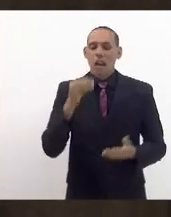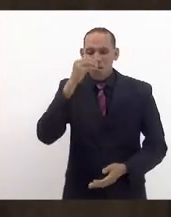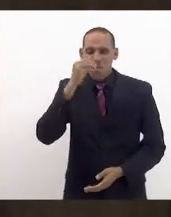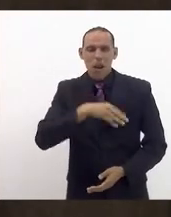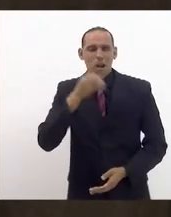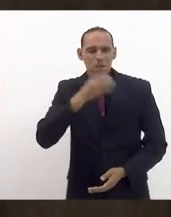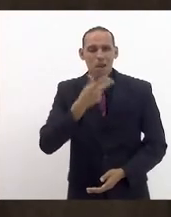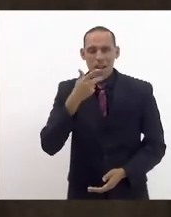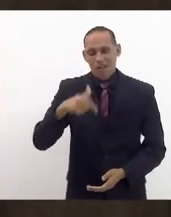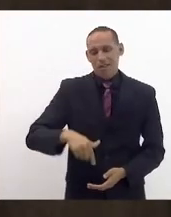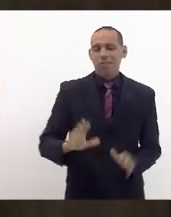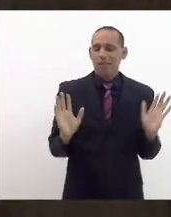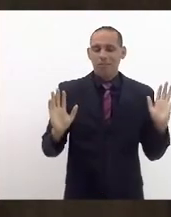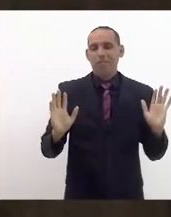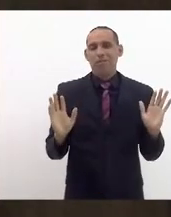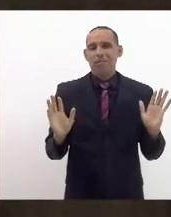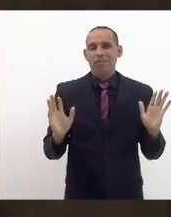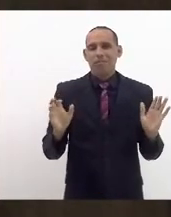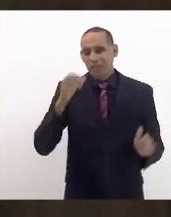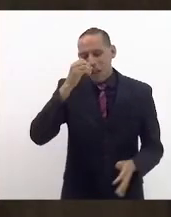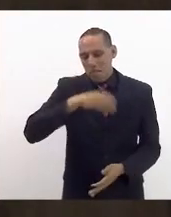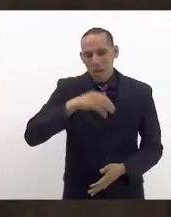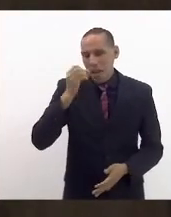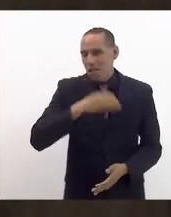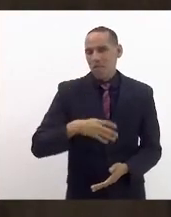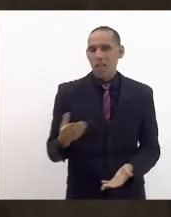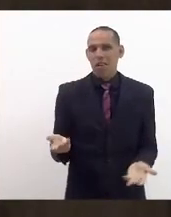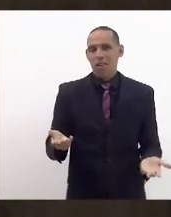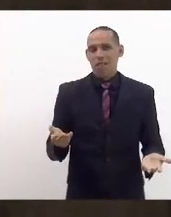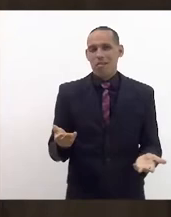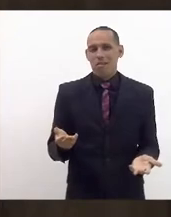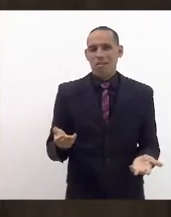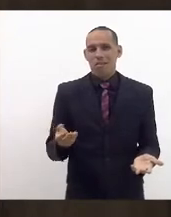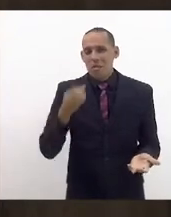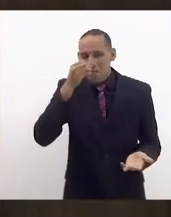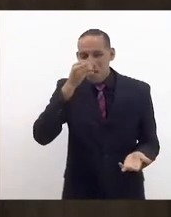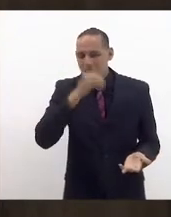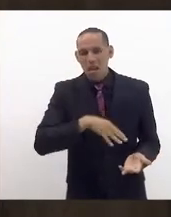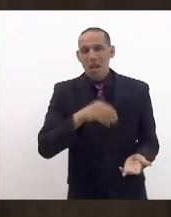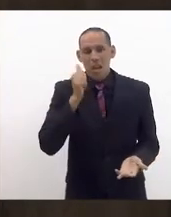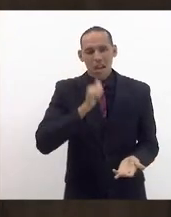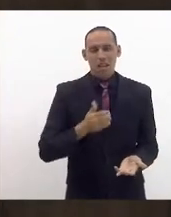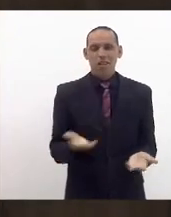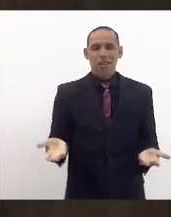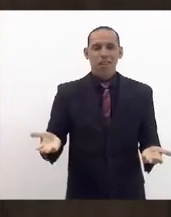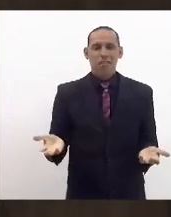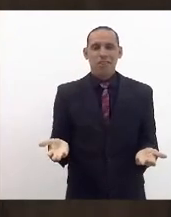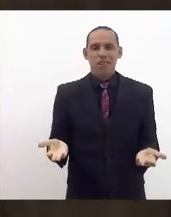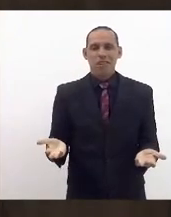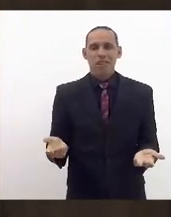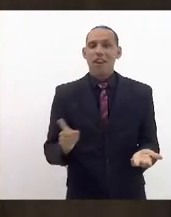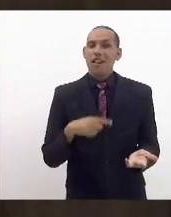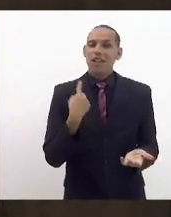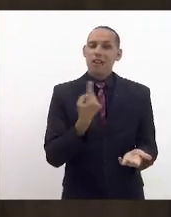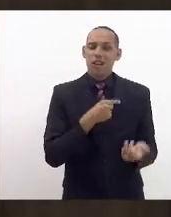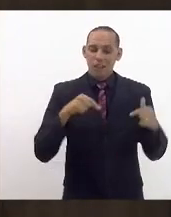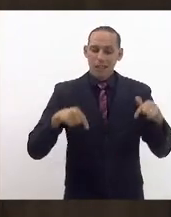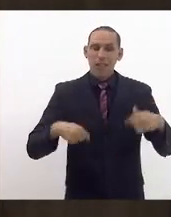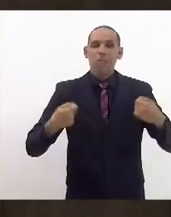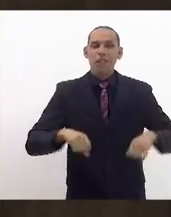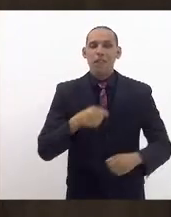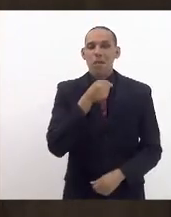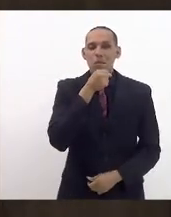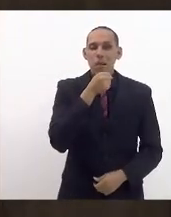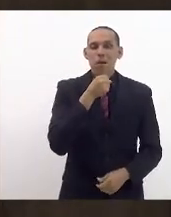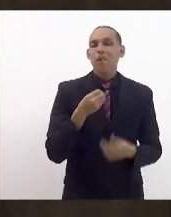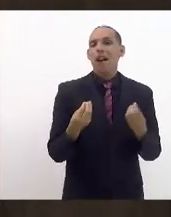que é falada aqui. Tanta ignorância, tanto desprezo pelas mulheres. E a gente tem que aqui utilizar o microfone